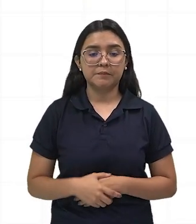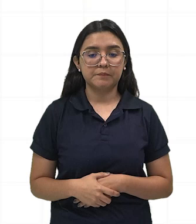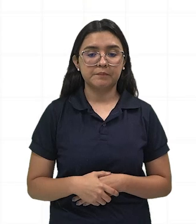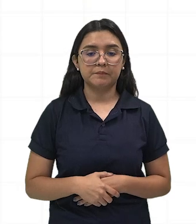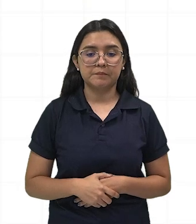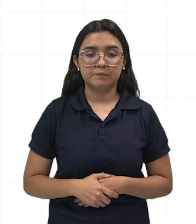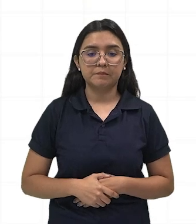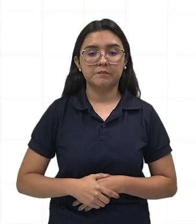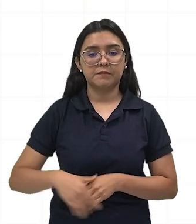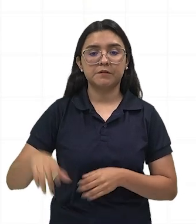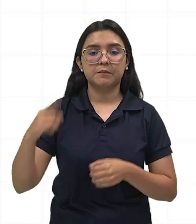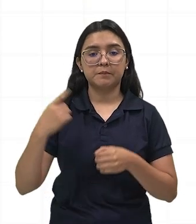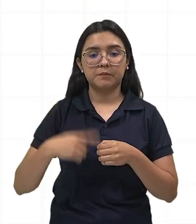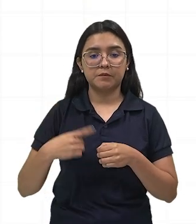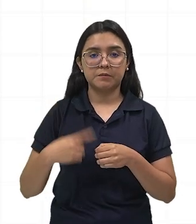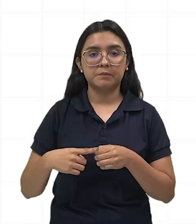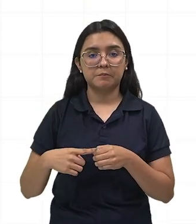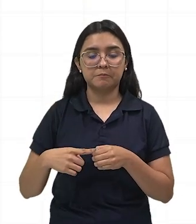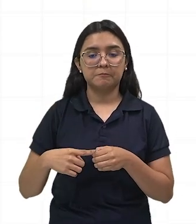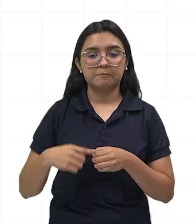desse município aqui,